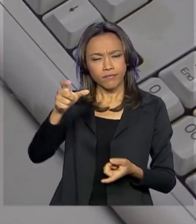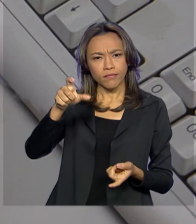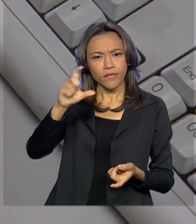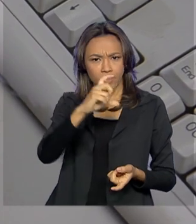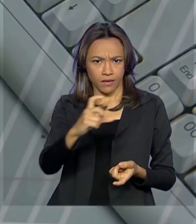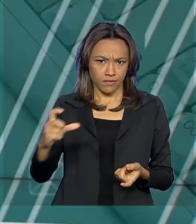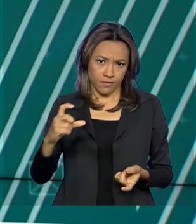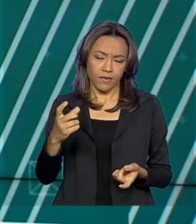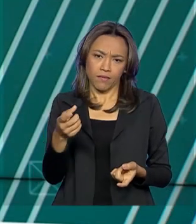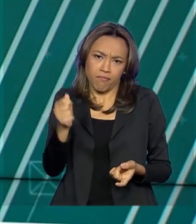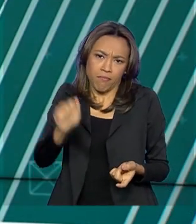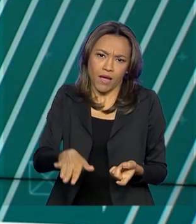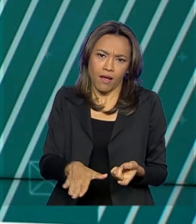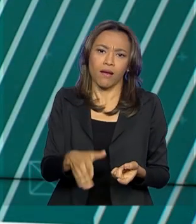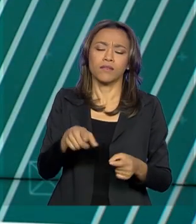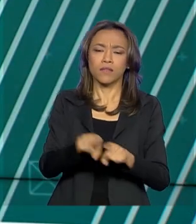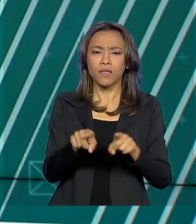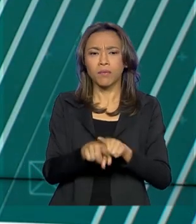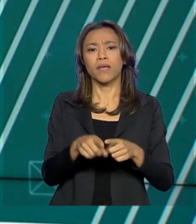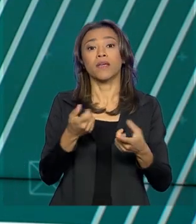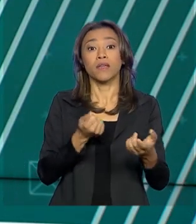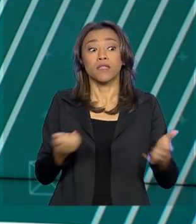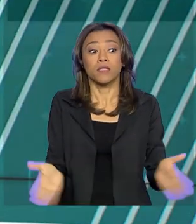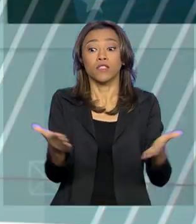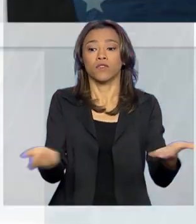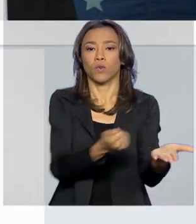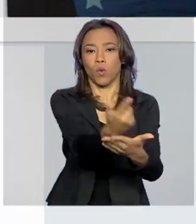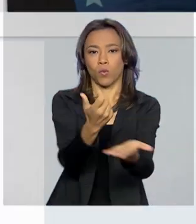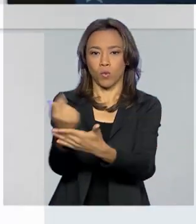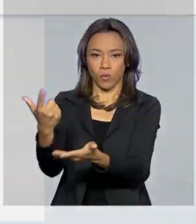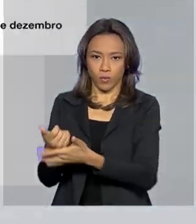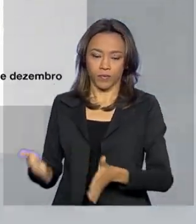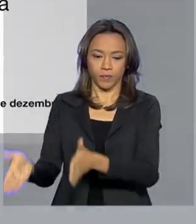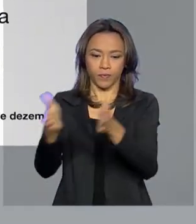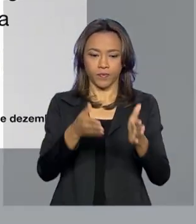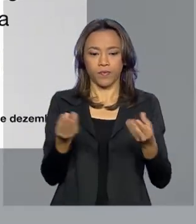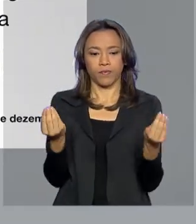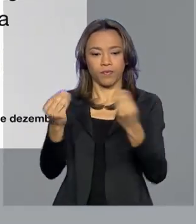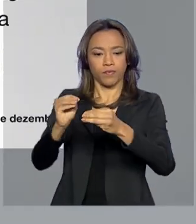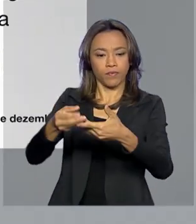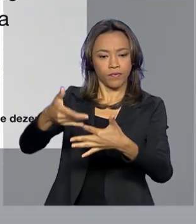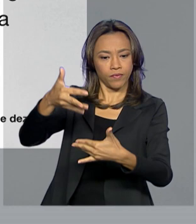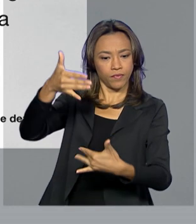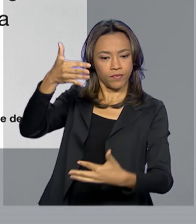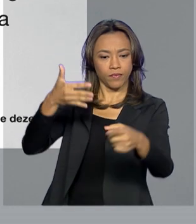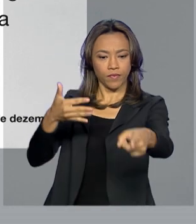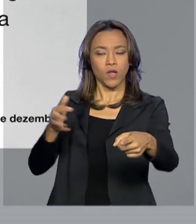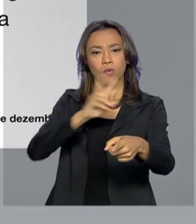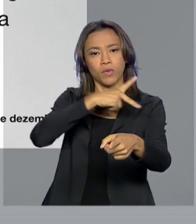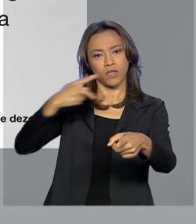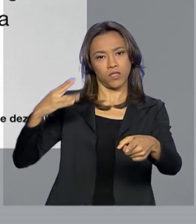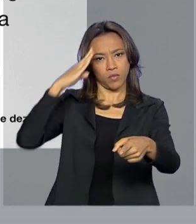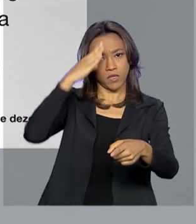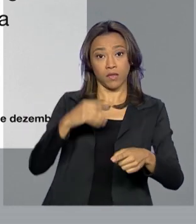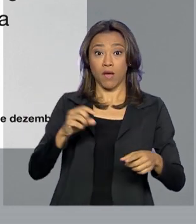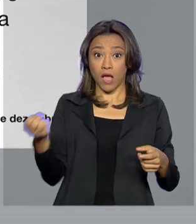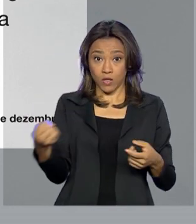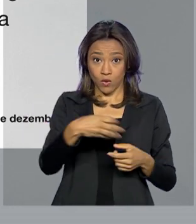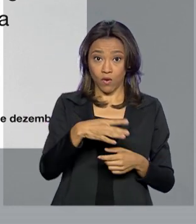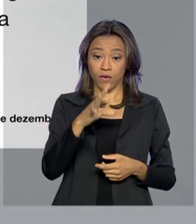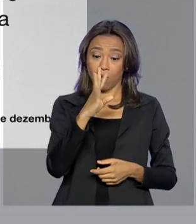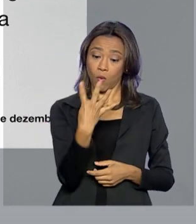eo consumo pelas redes sociais o presidente jair bolsonaro disse que a nova taxa de 4 6 por cento